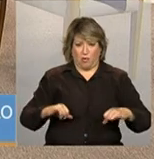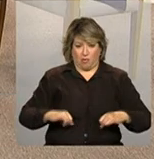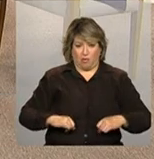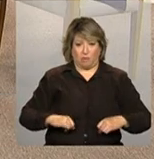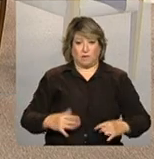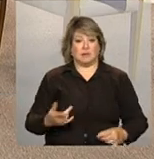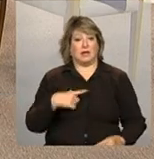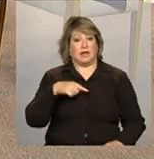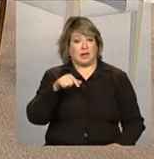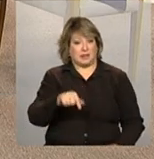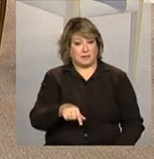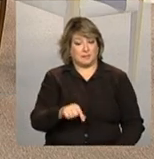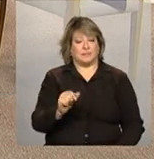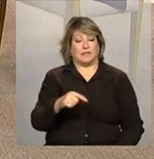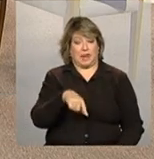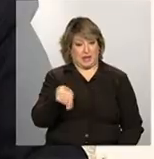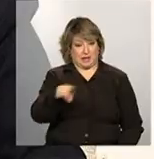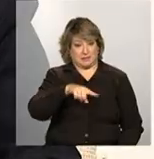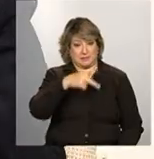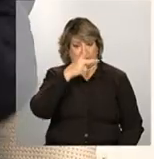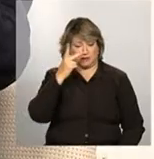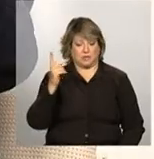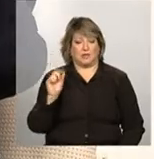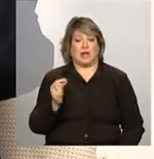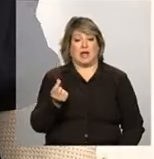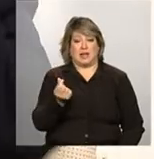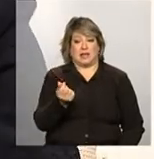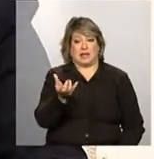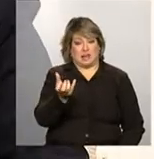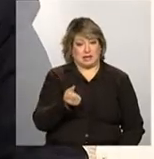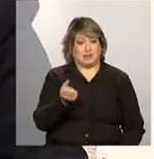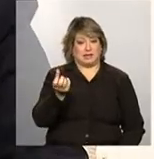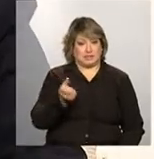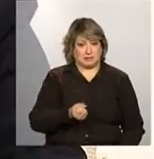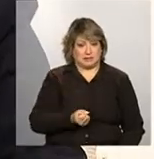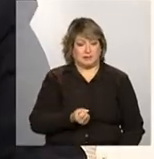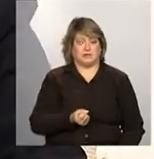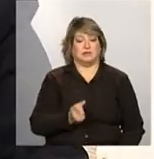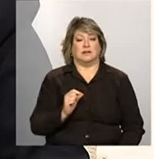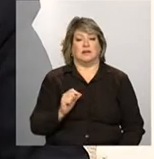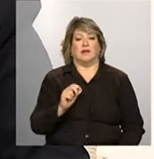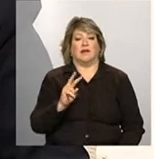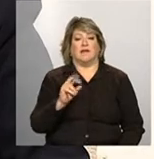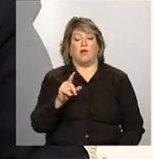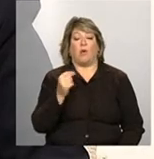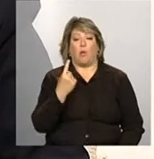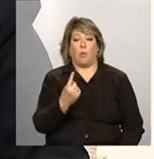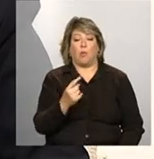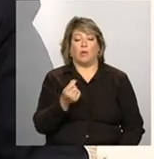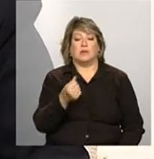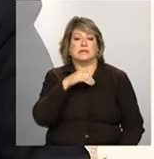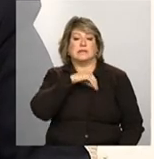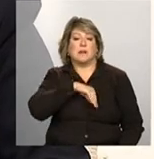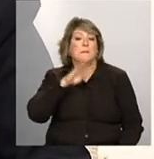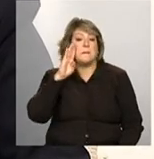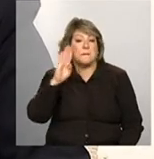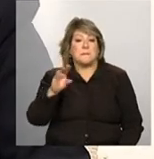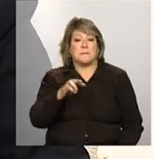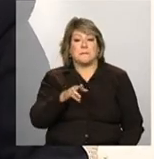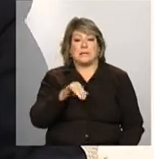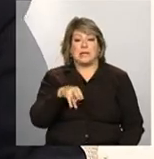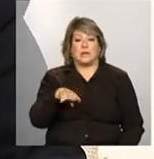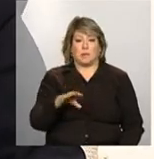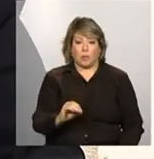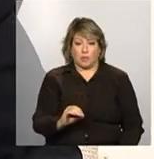Então, elas recebem o benefício que é de um valor de um salário mínimo, né? Esse